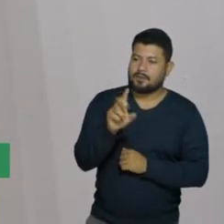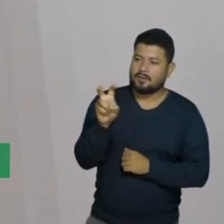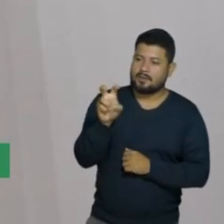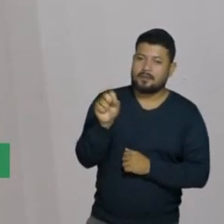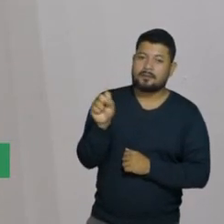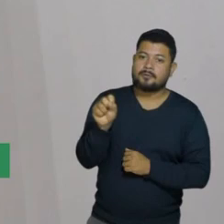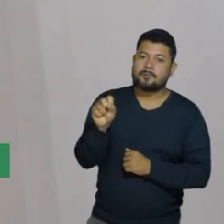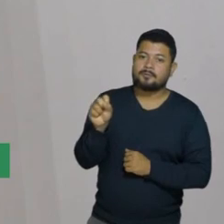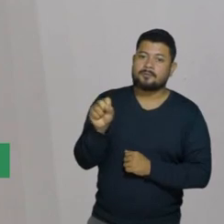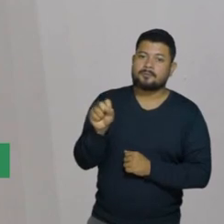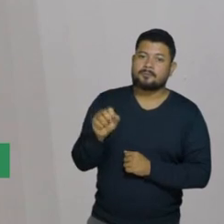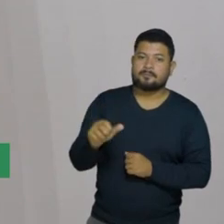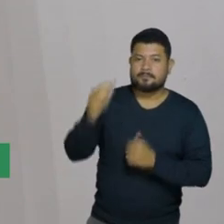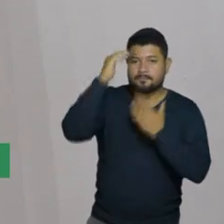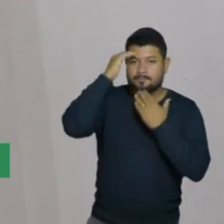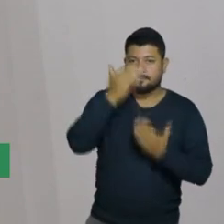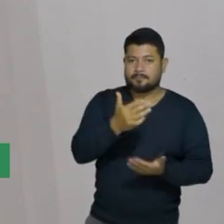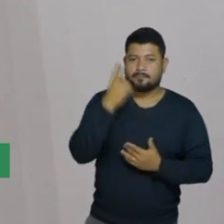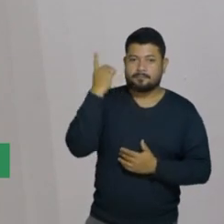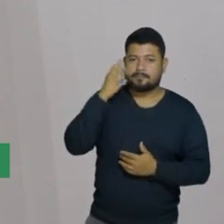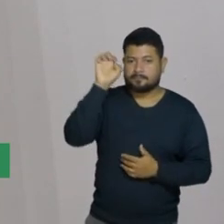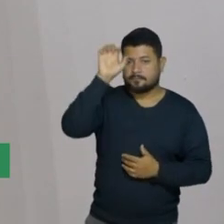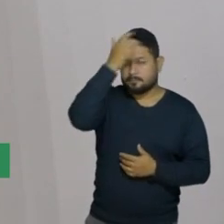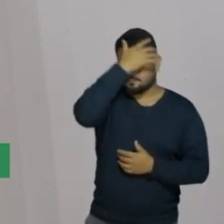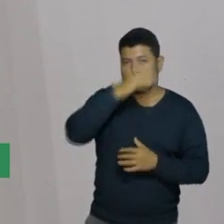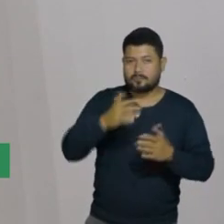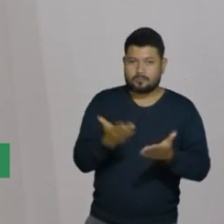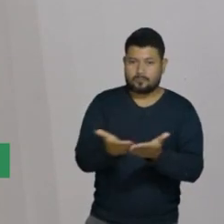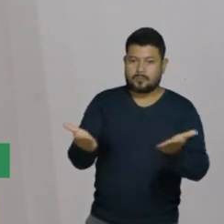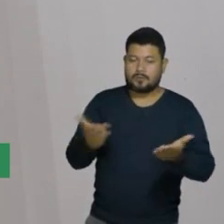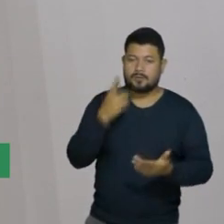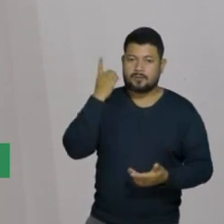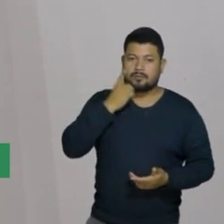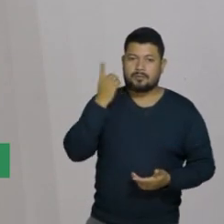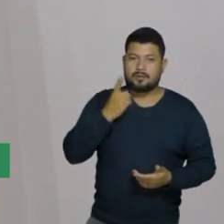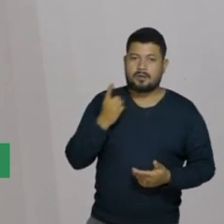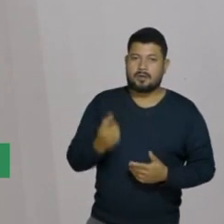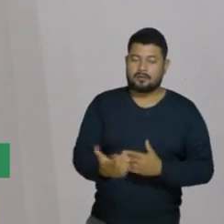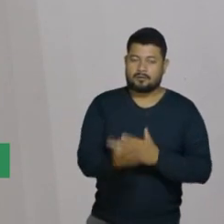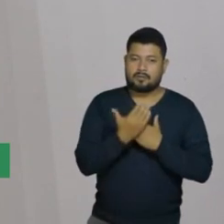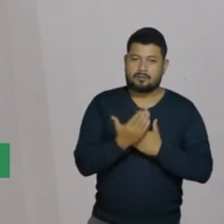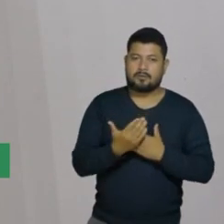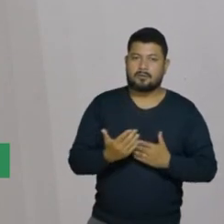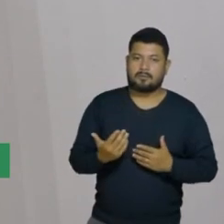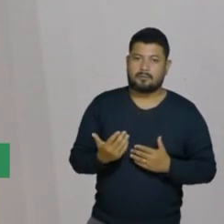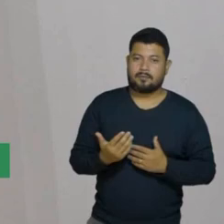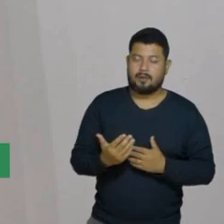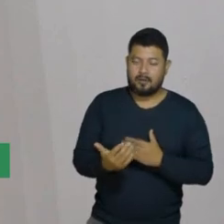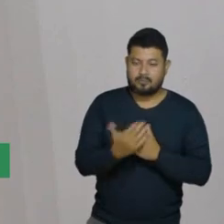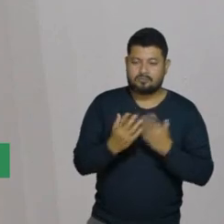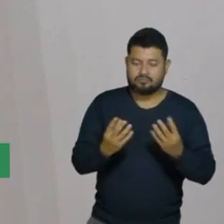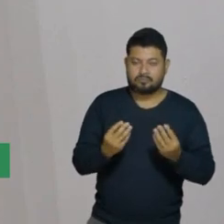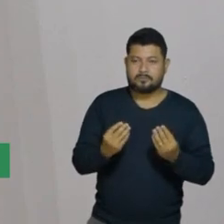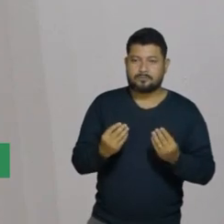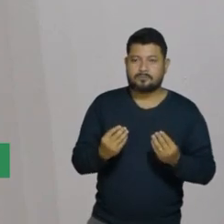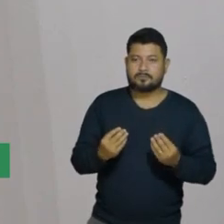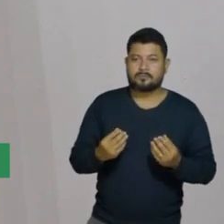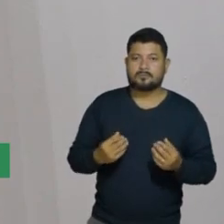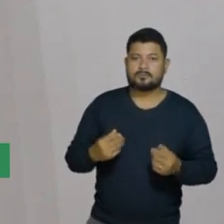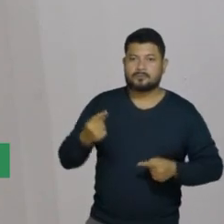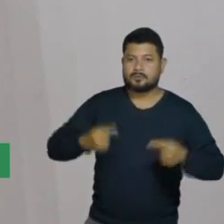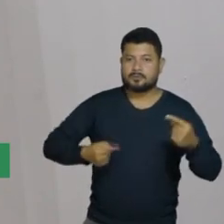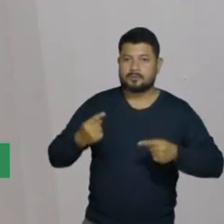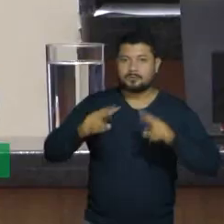bom. Para concluir. Só agradecer ao deputado Emerson, isso, aos deputados que fizeram a parte. Muito obrigado, vocês ajudam bastante no desenvolvimento do